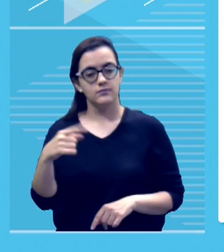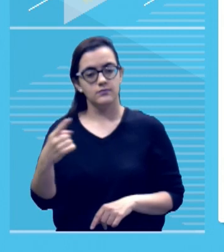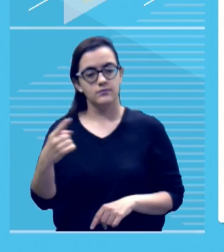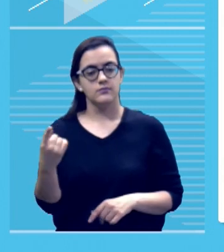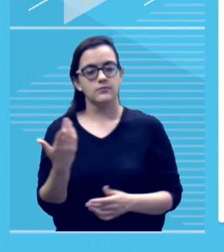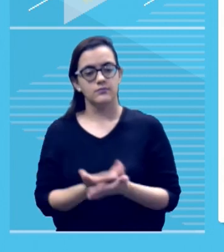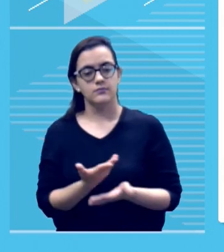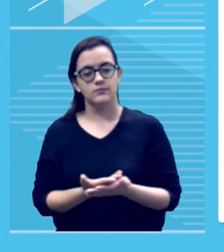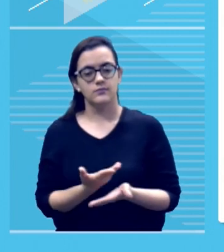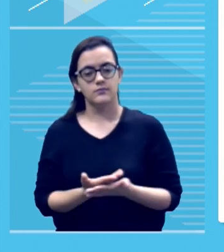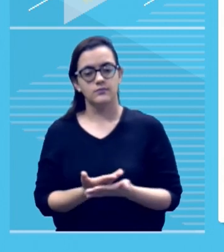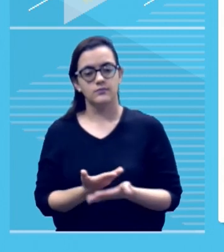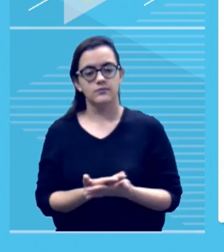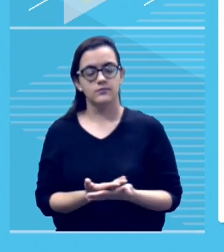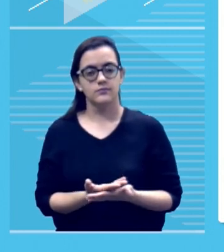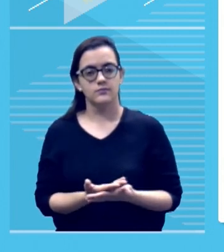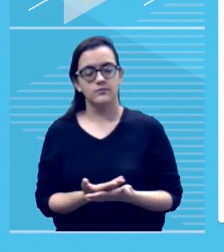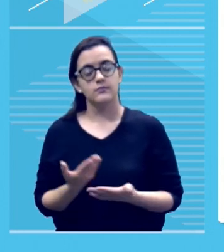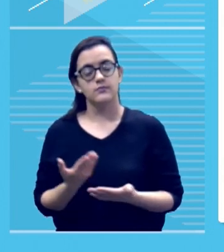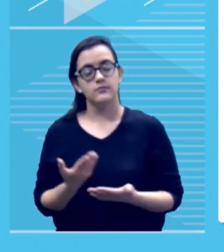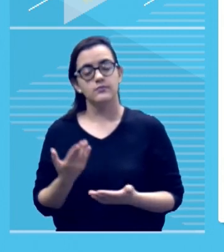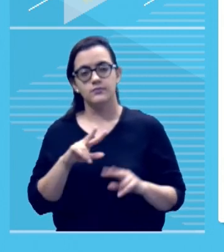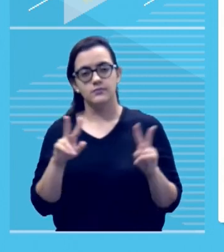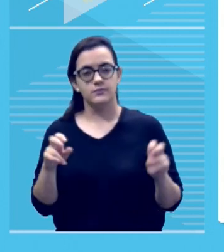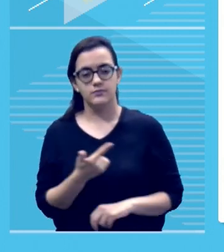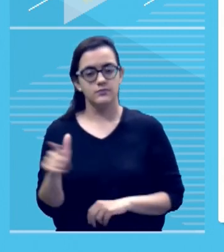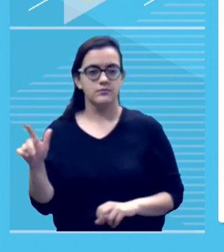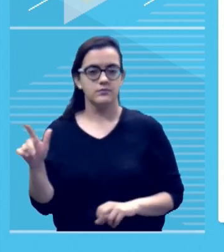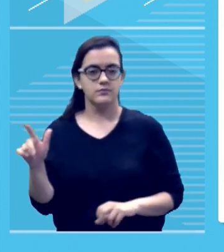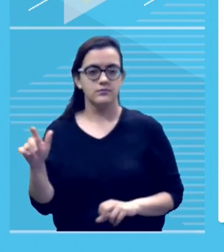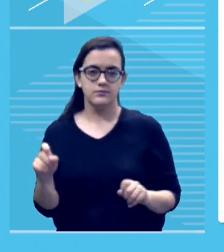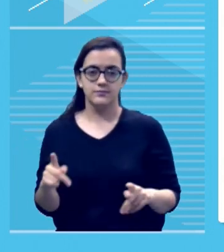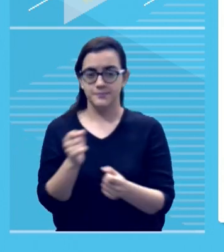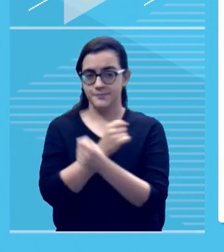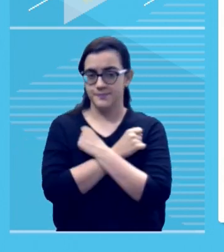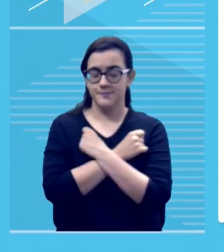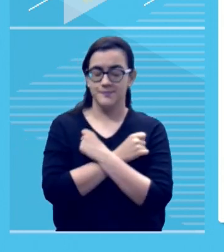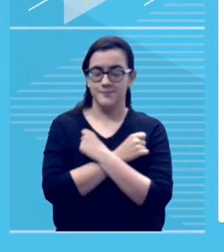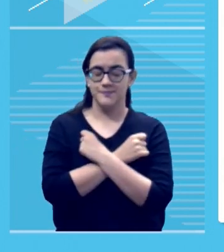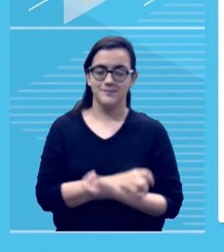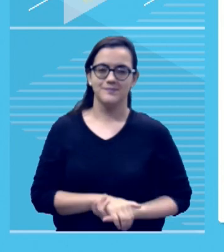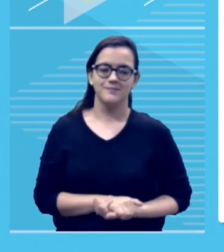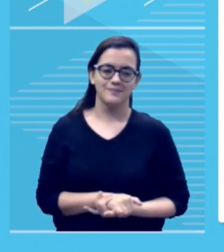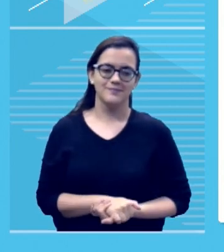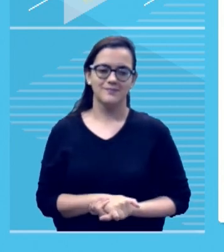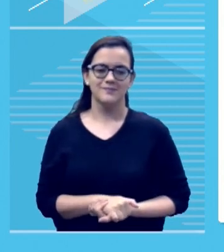para a próxima aula. Terá um novo tema aí para vocês, ok? Forte abraço a todos.